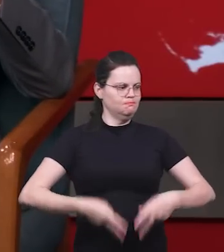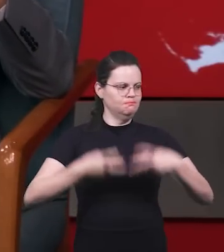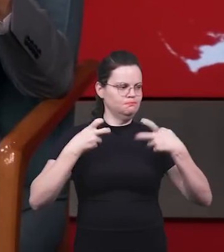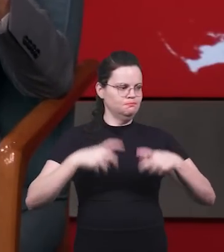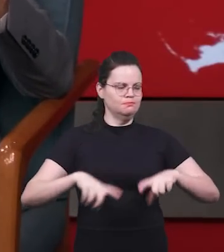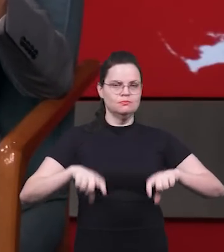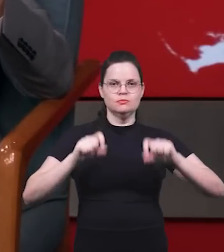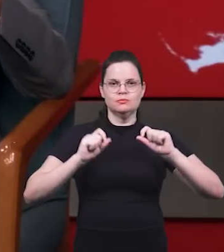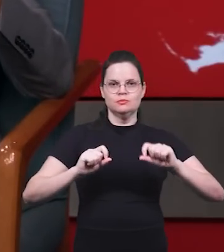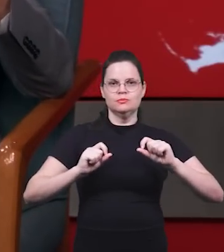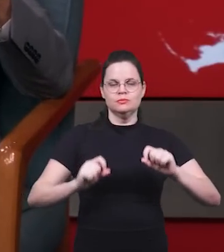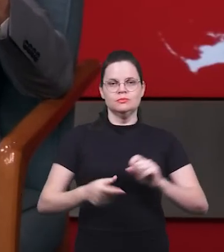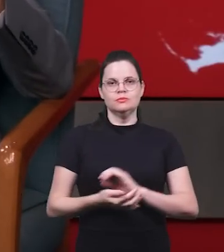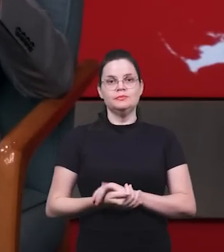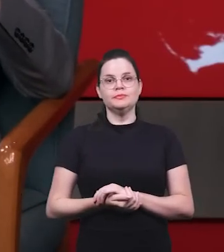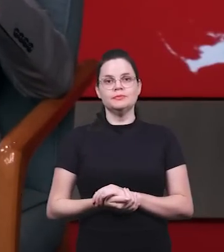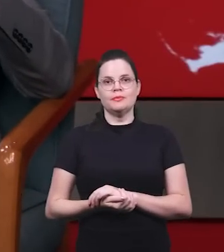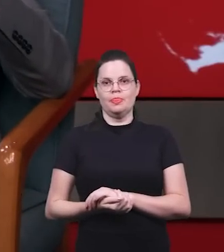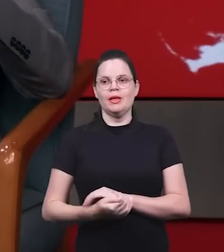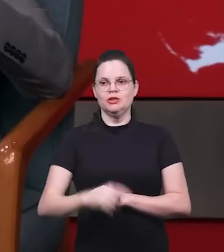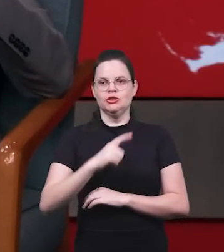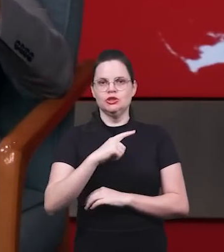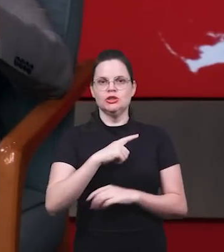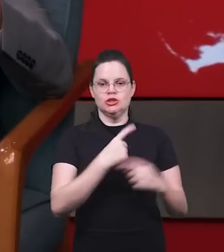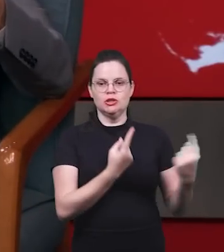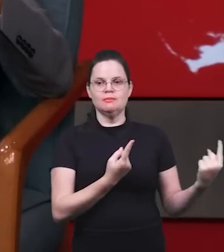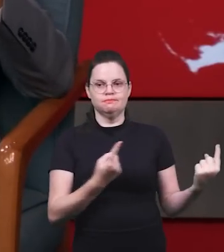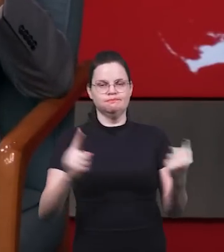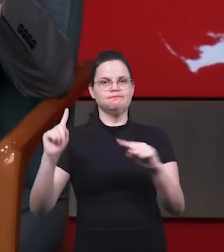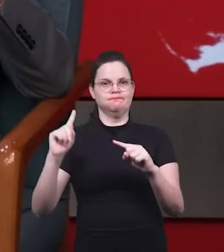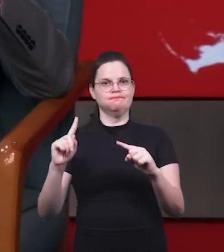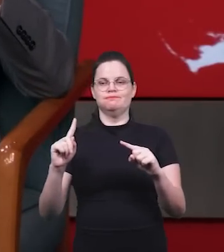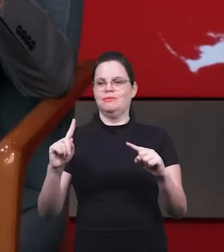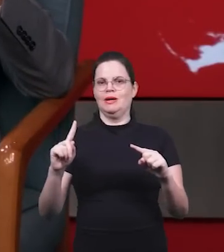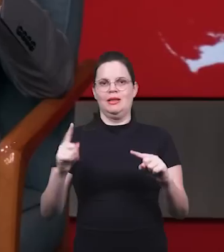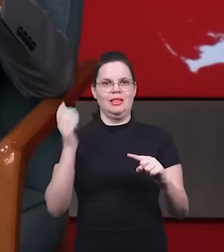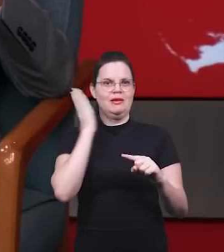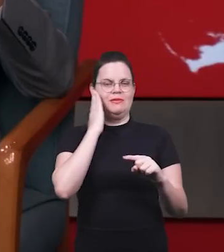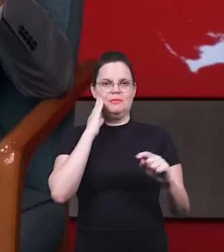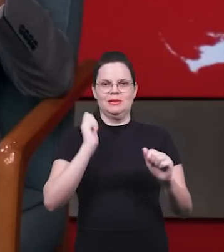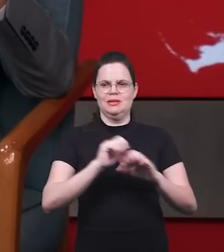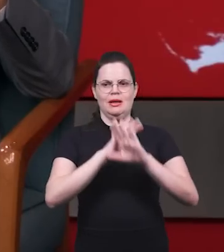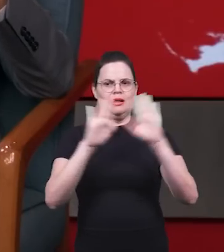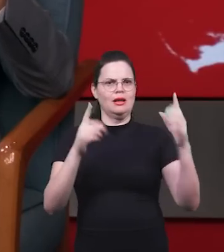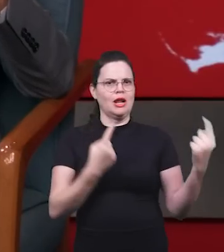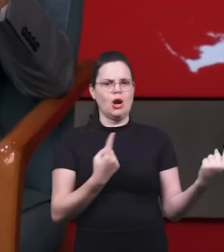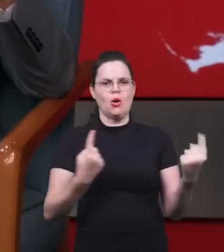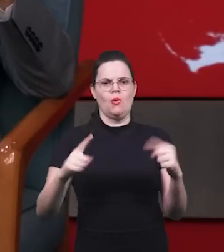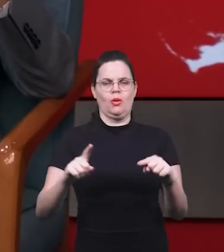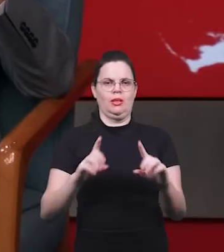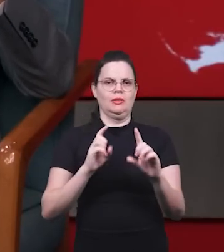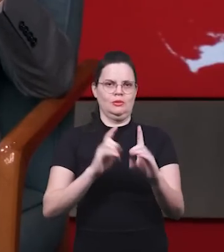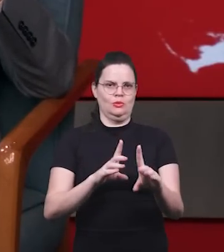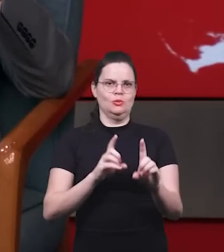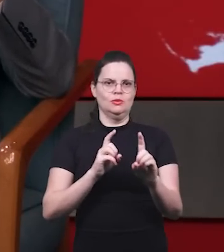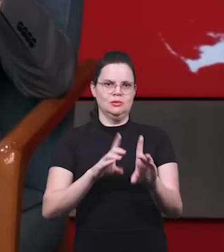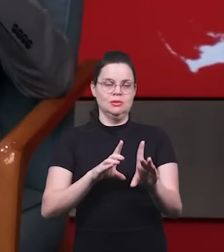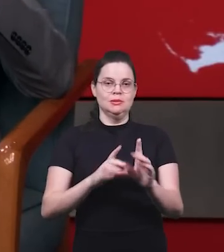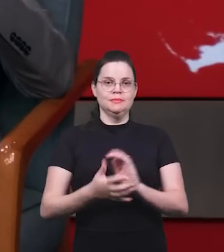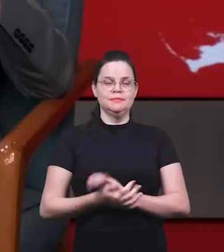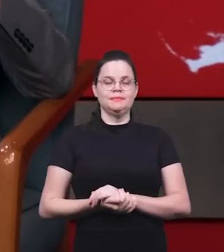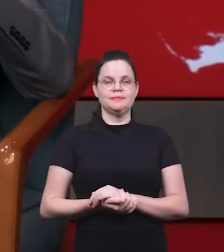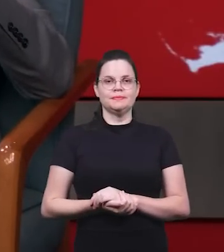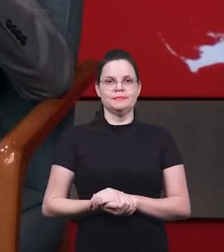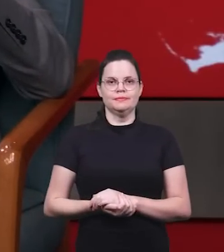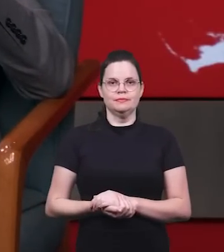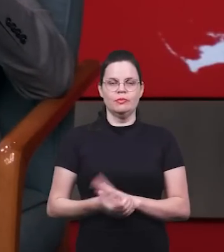havia uma intenção muito clara de uma oposição aberta à doutrina. Por isso que